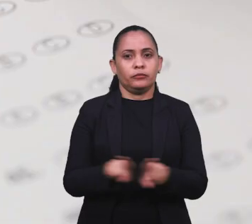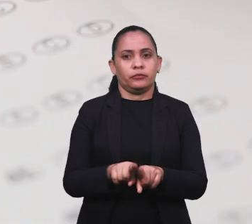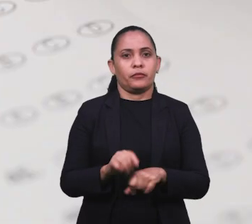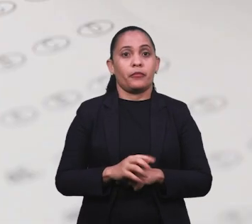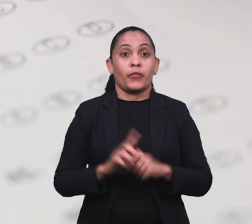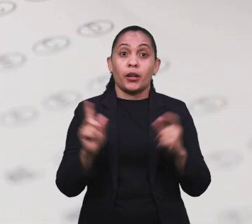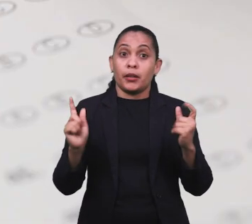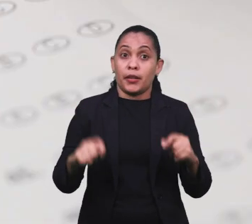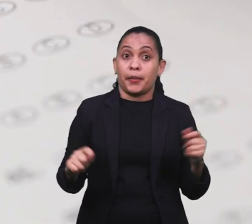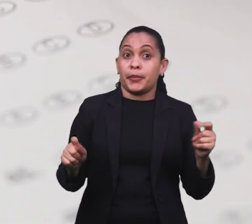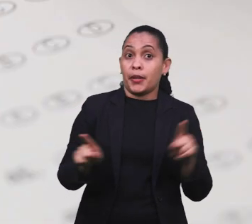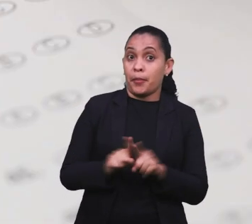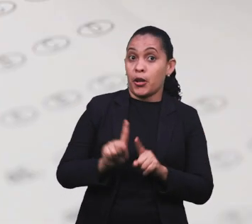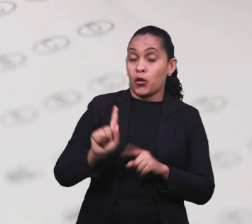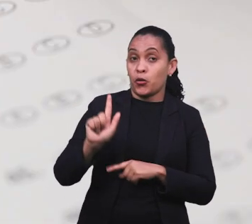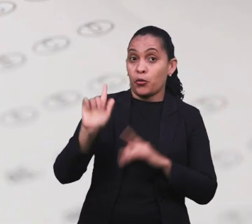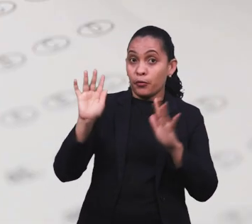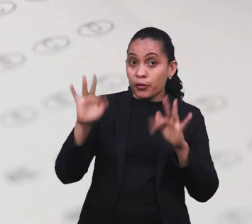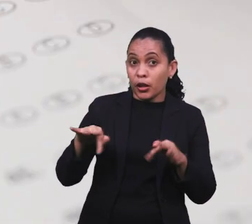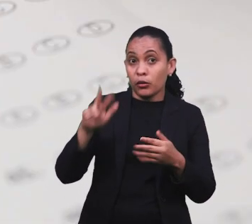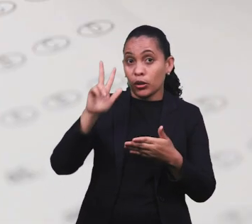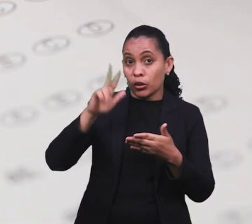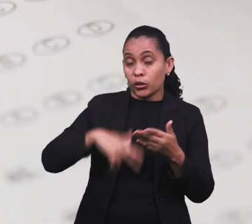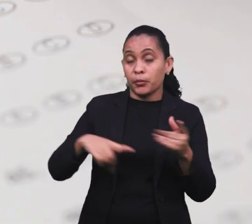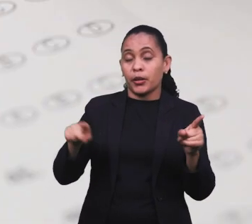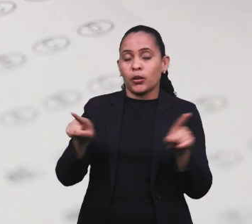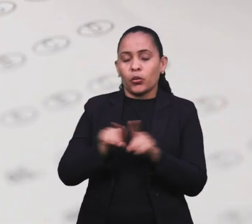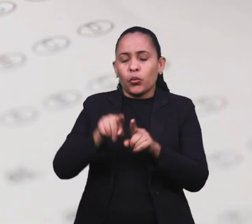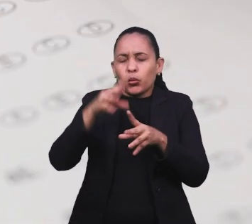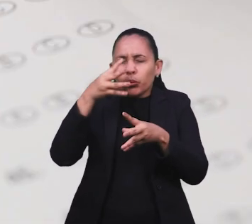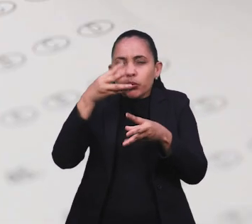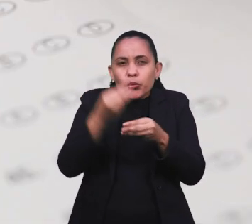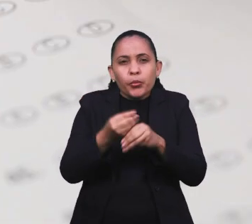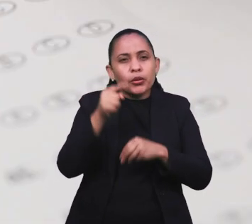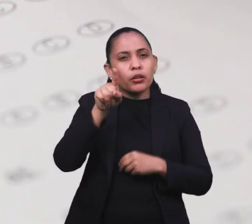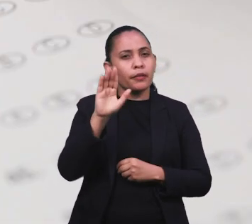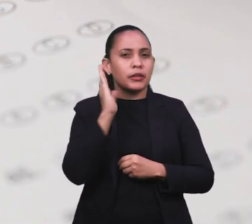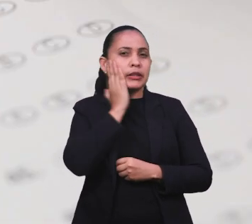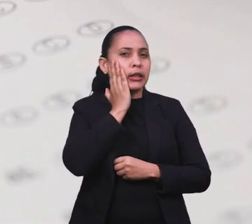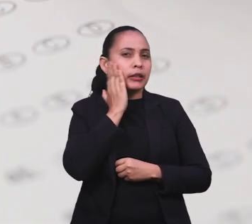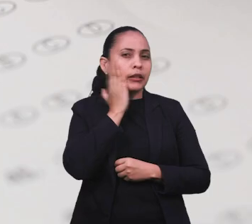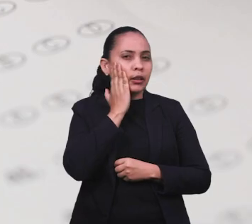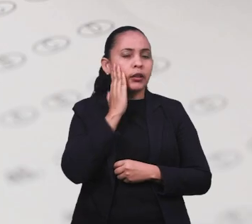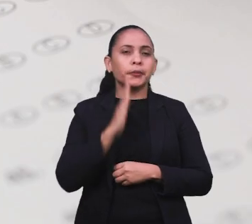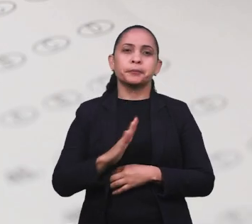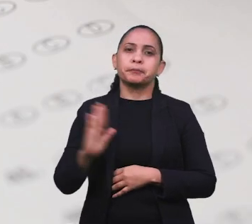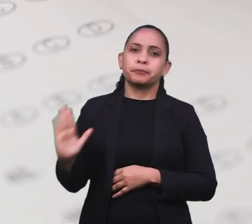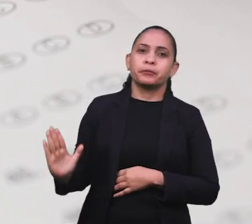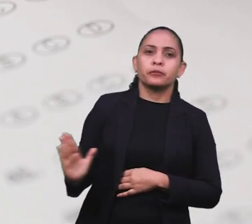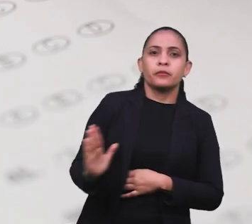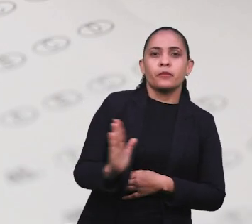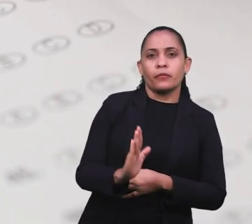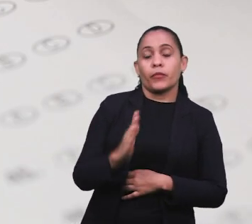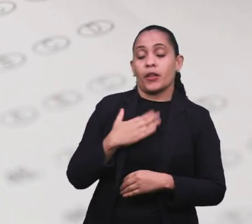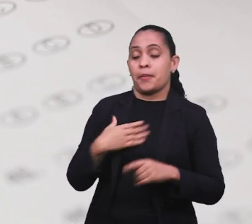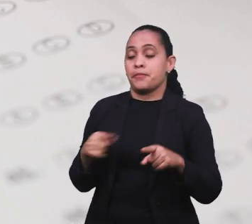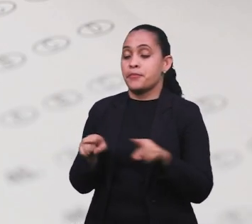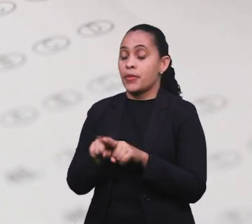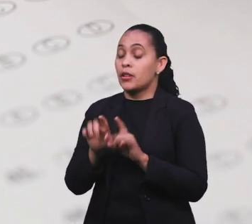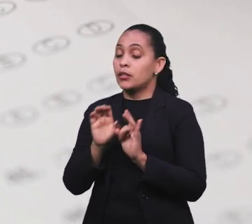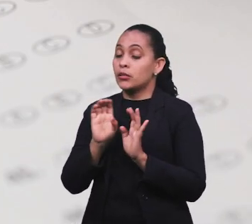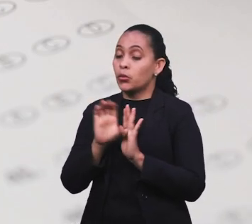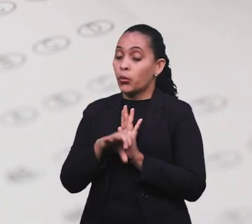que mais? Podemos fazer ao final da leitura um pequeno resumo do que você entendeu. A gente reforça, né,